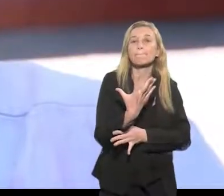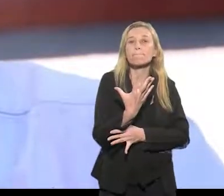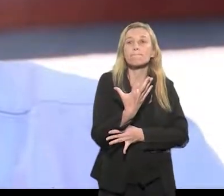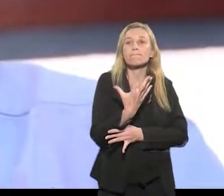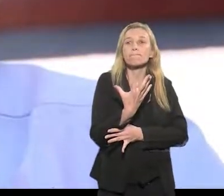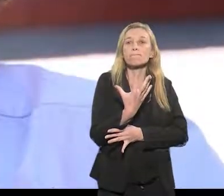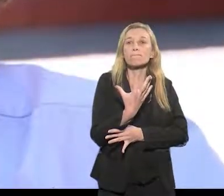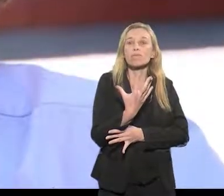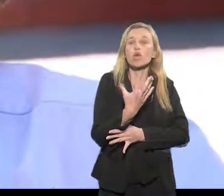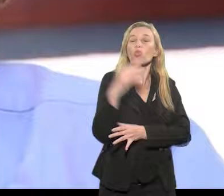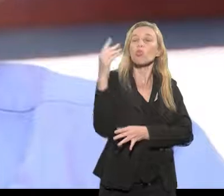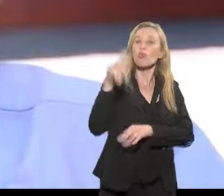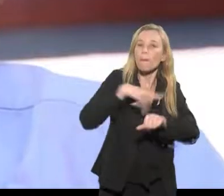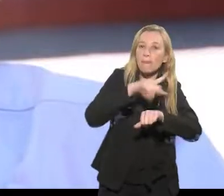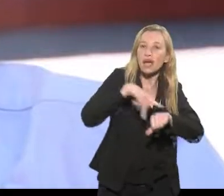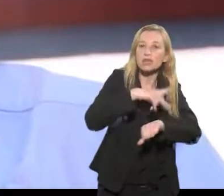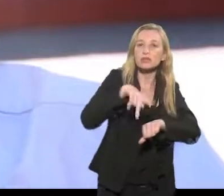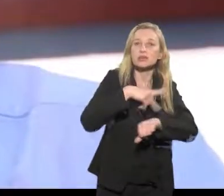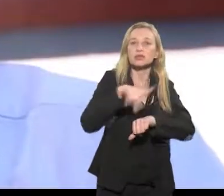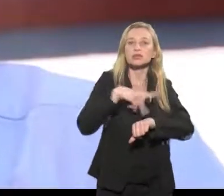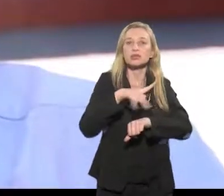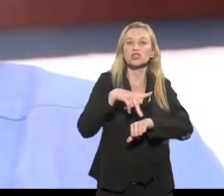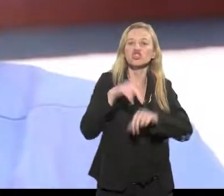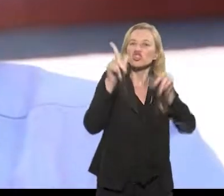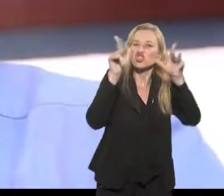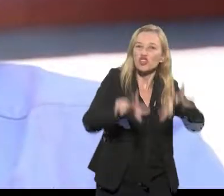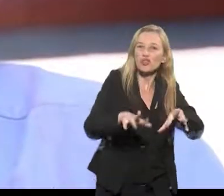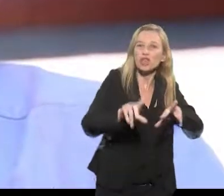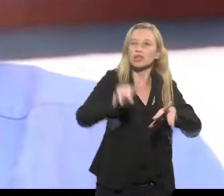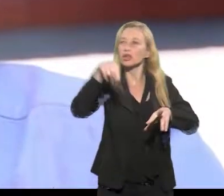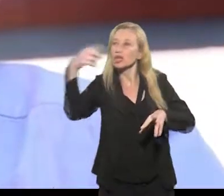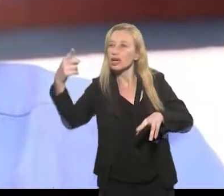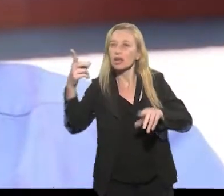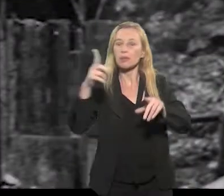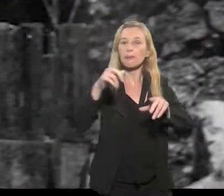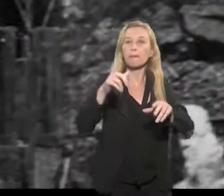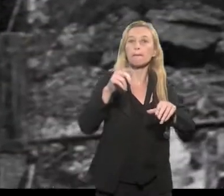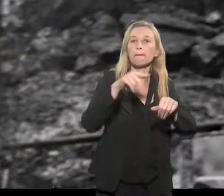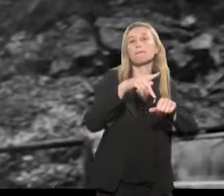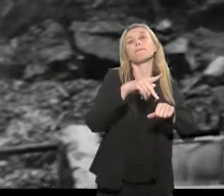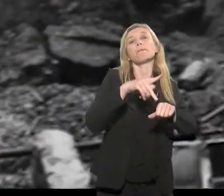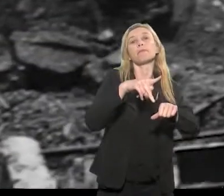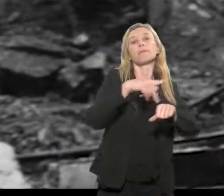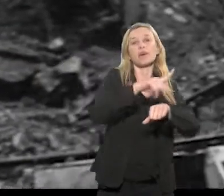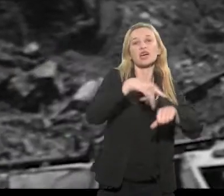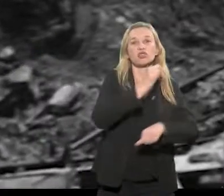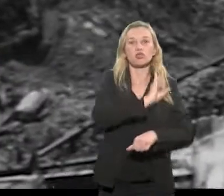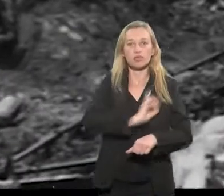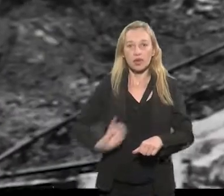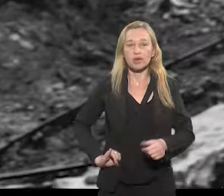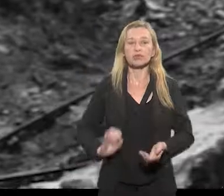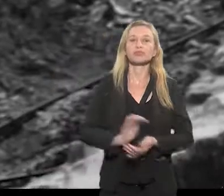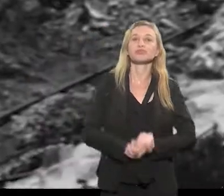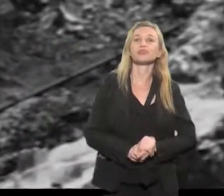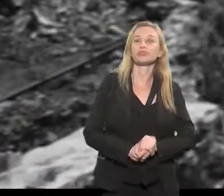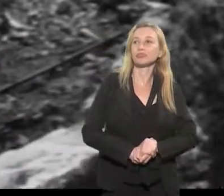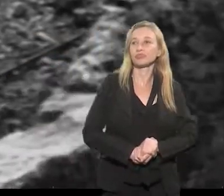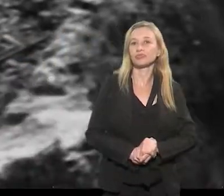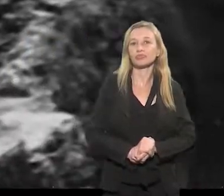criar um país que fosse diferente daquele país do Império.